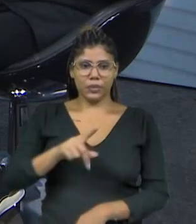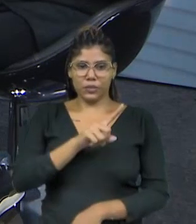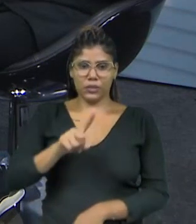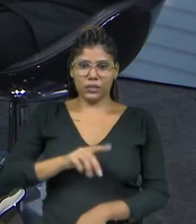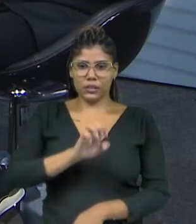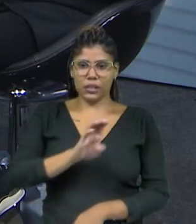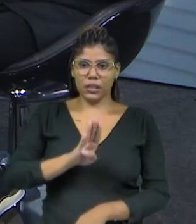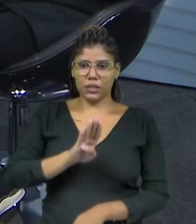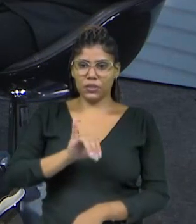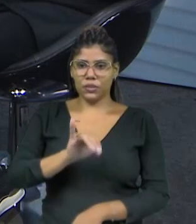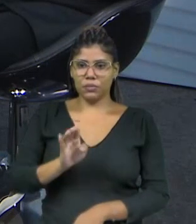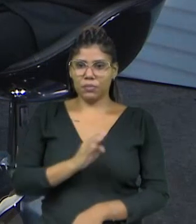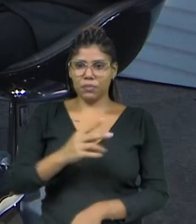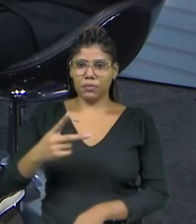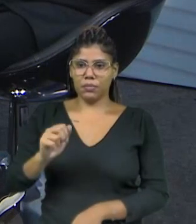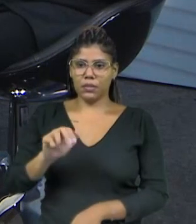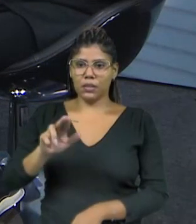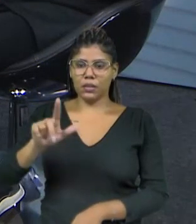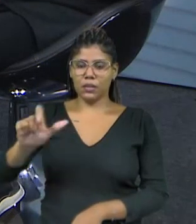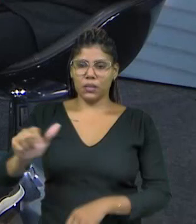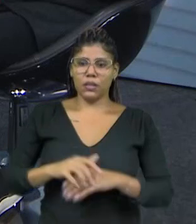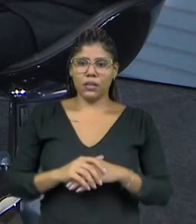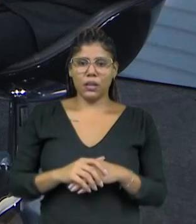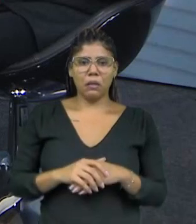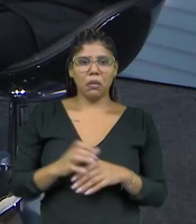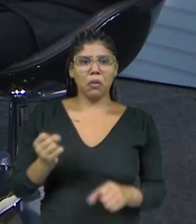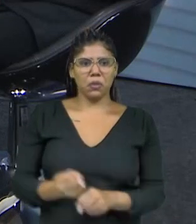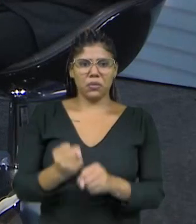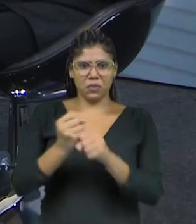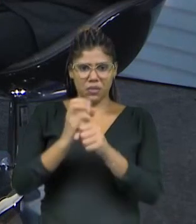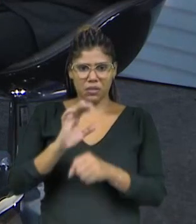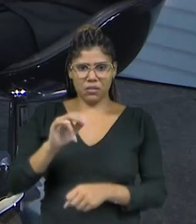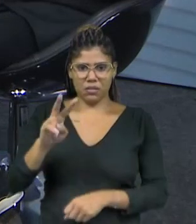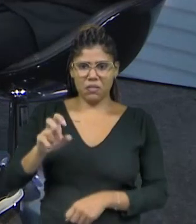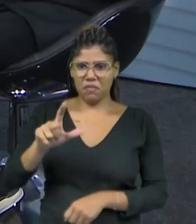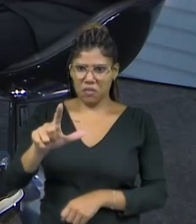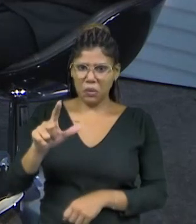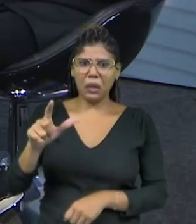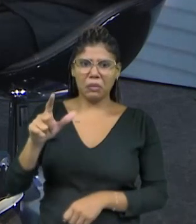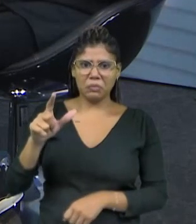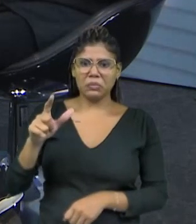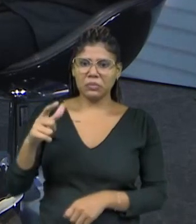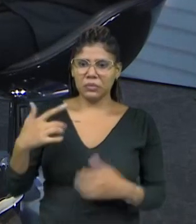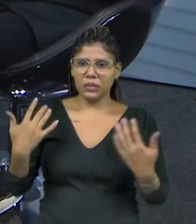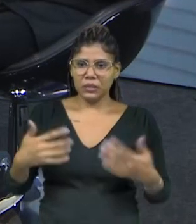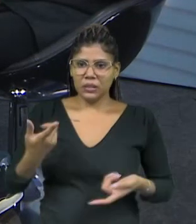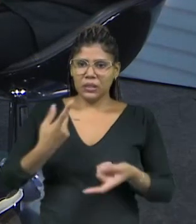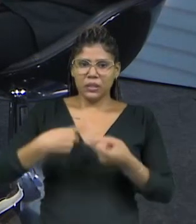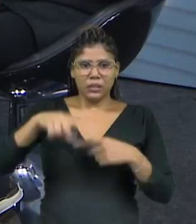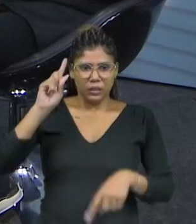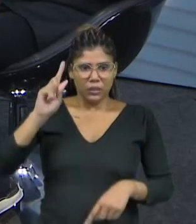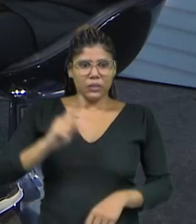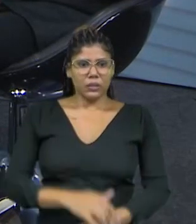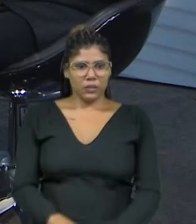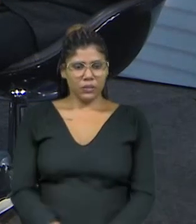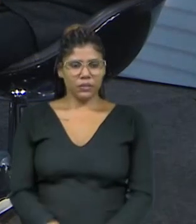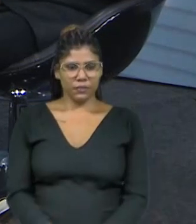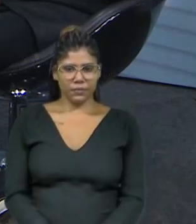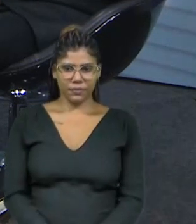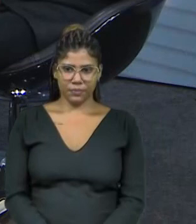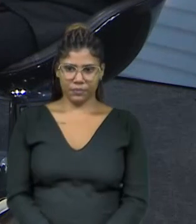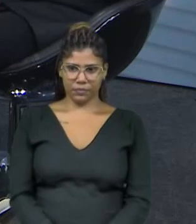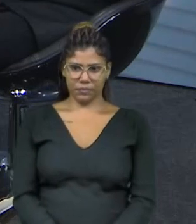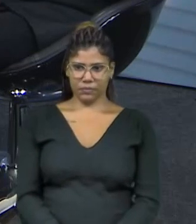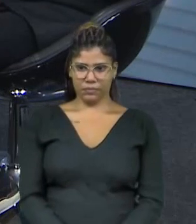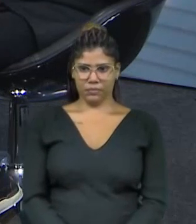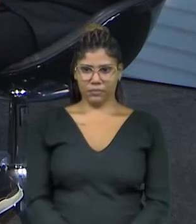Professor, a construção civil está bombando, Eu ouvi uma notícia aí que o senhor que coordena está bombando em Fortaleza. Fortaleza é um